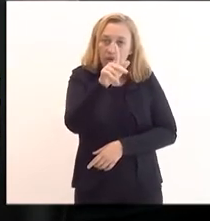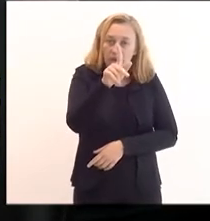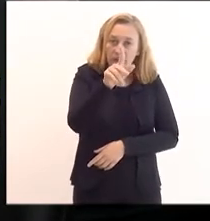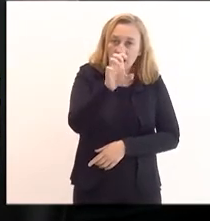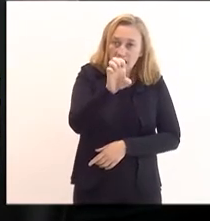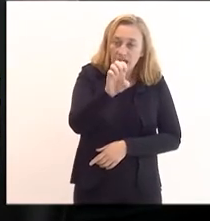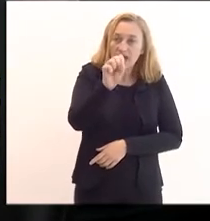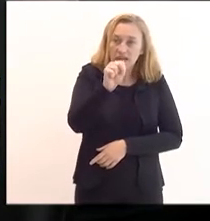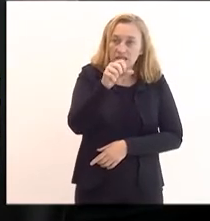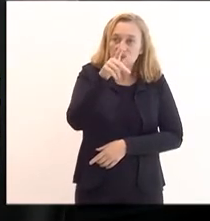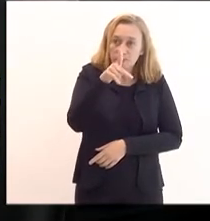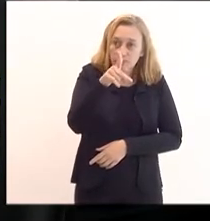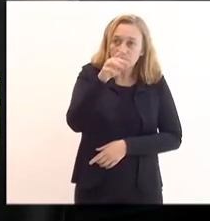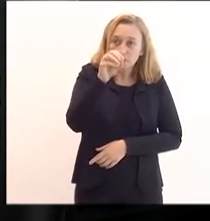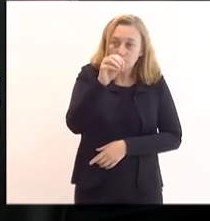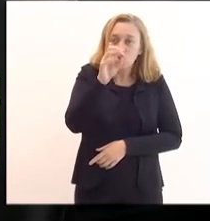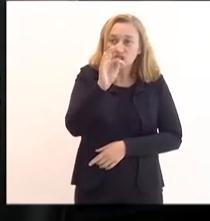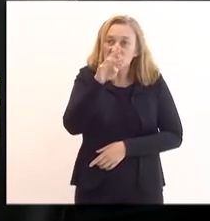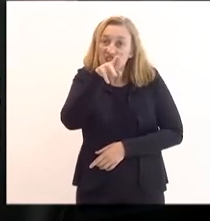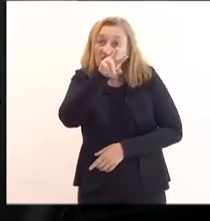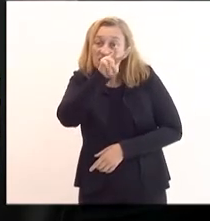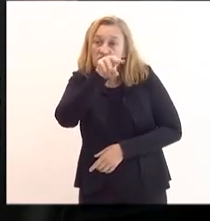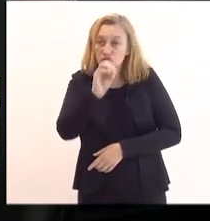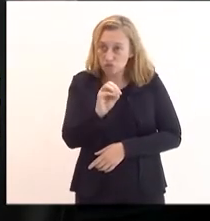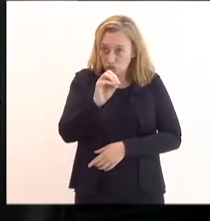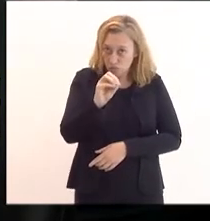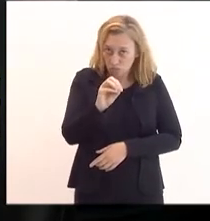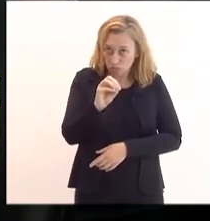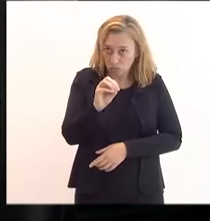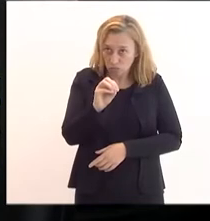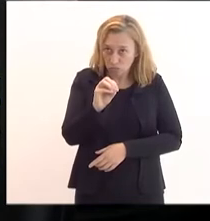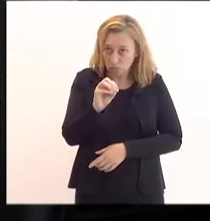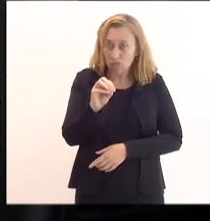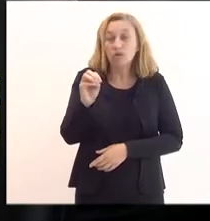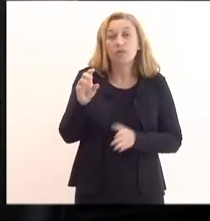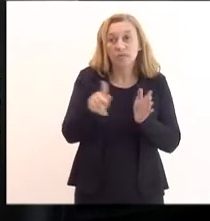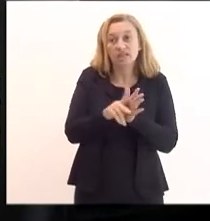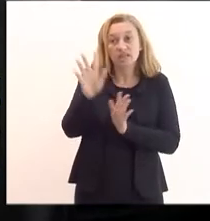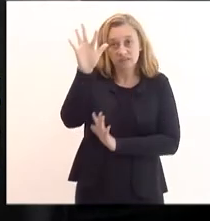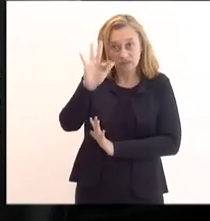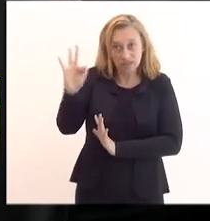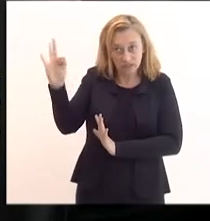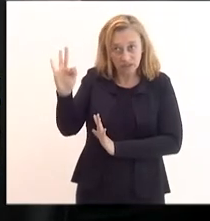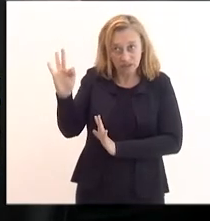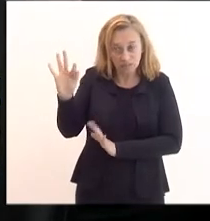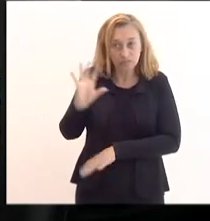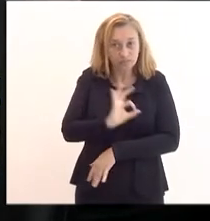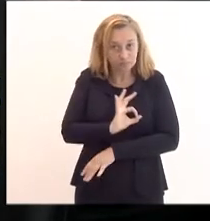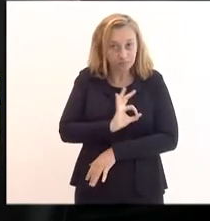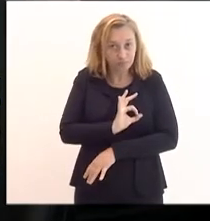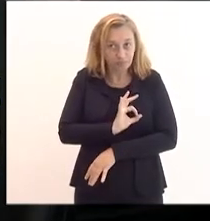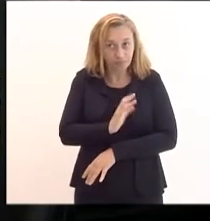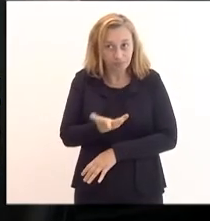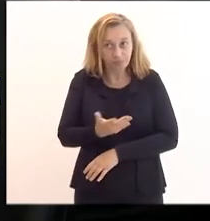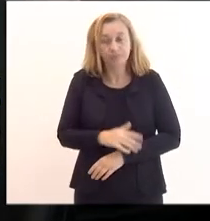armas, é um ato discricionário da autoridade federal, da autoridade policial federal.